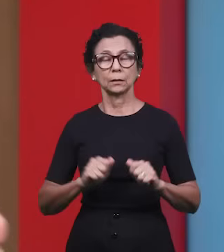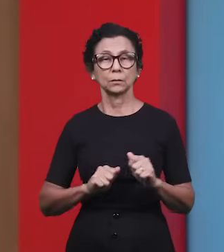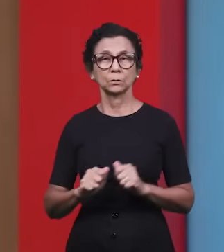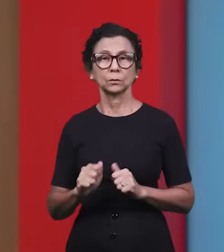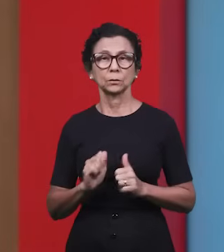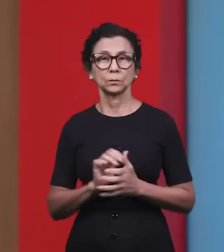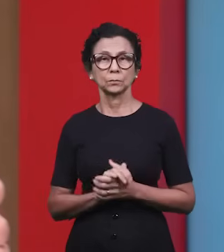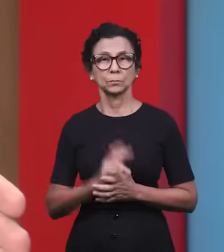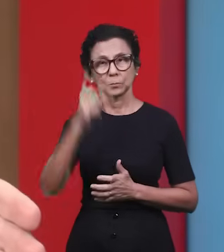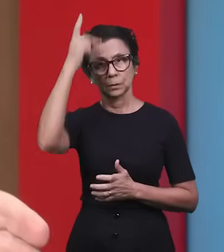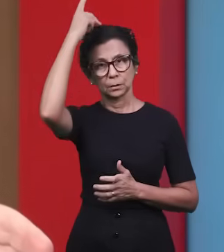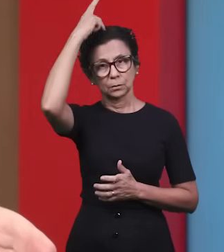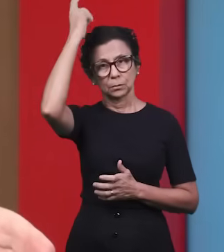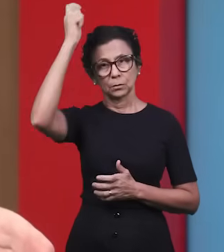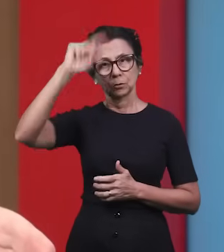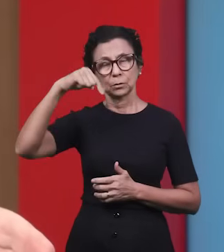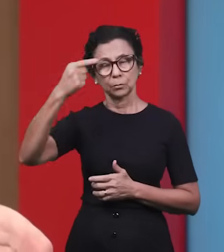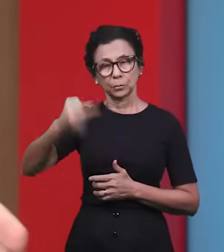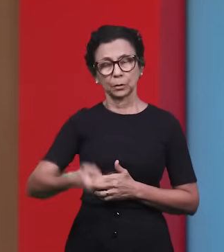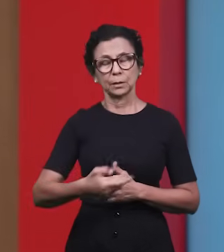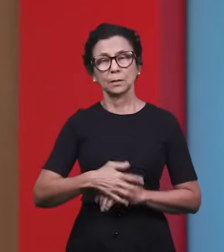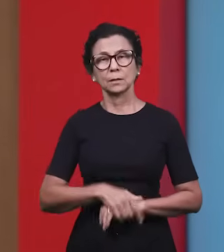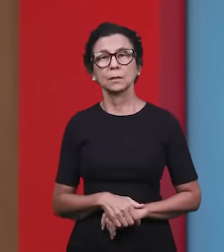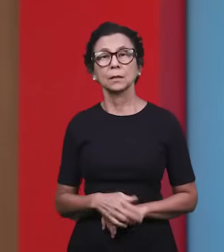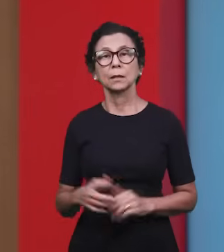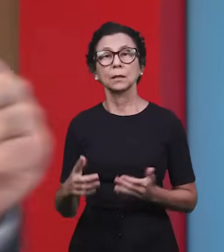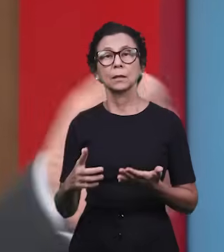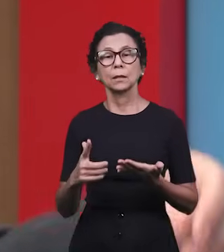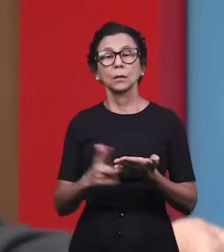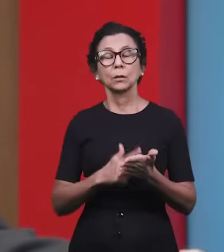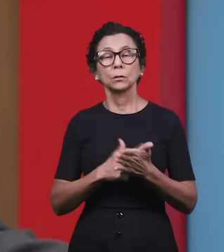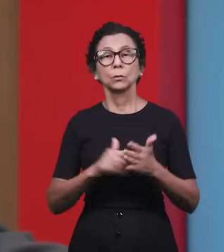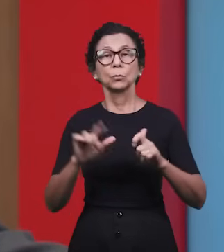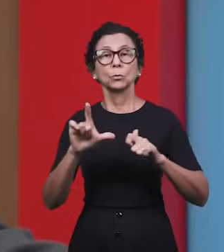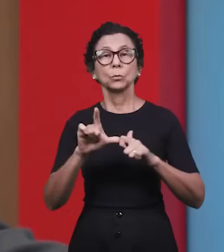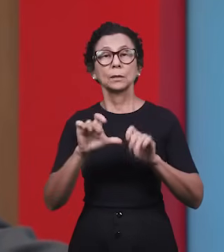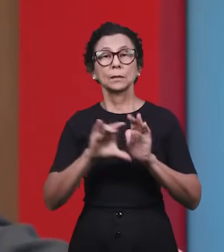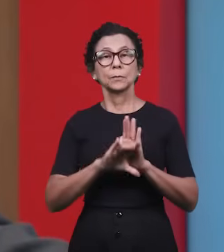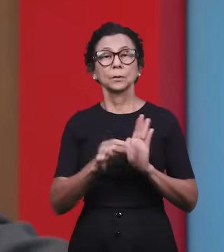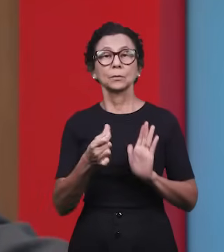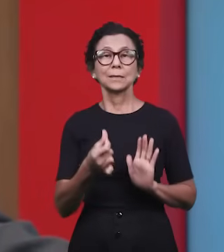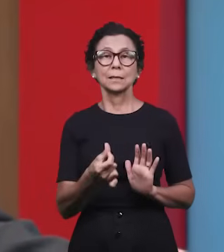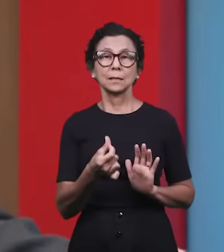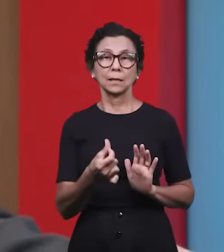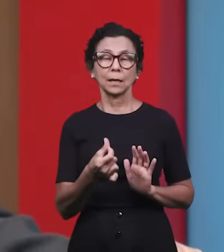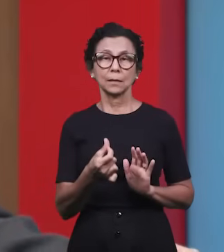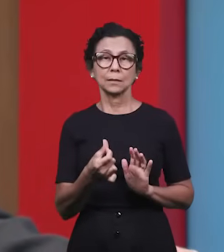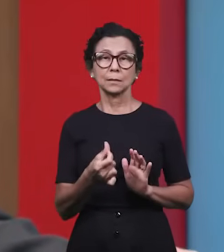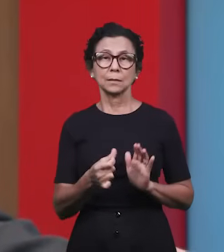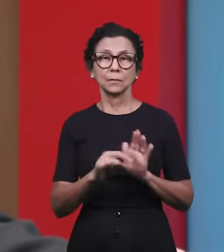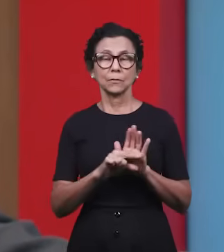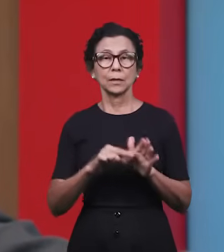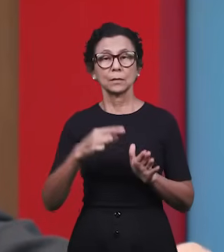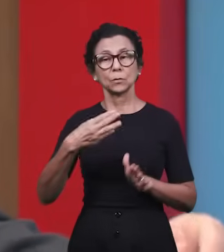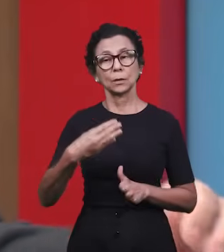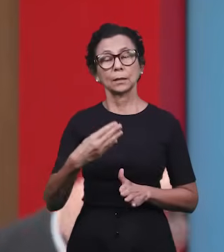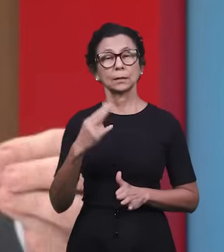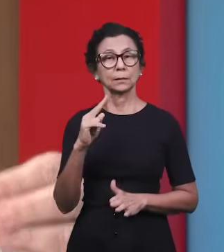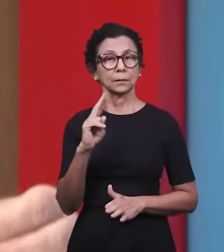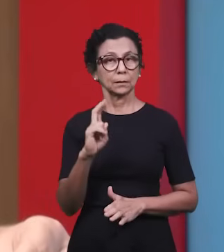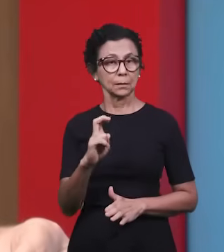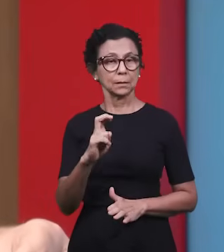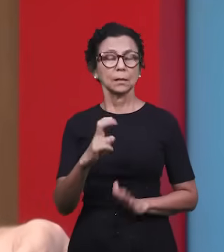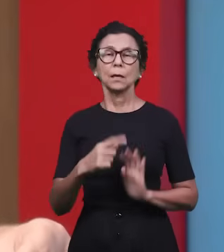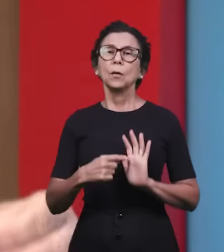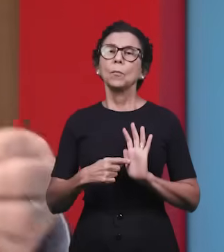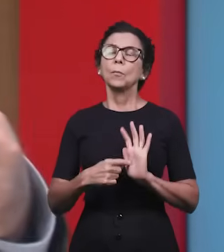texto que o próprio Senhor Jesus usou. E está em Lucas, capítulo 6, o verso 45, que